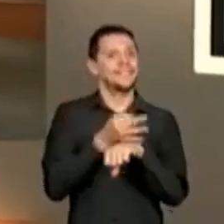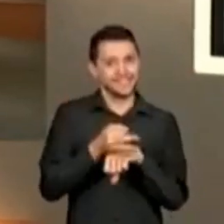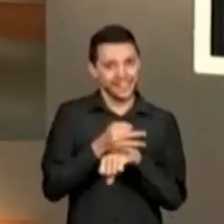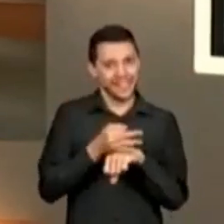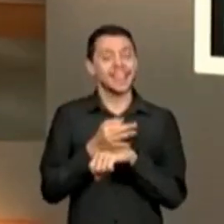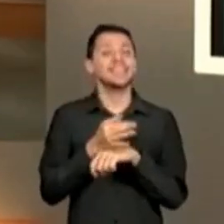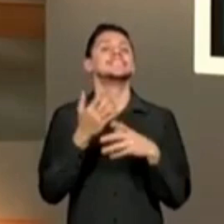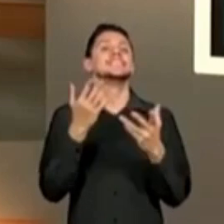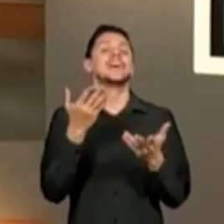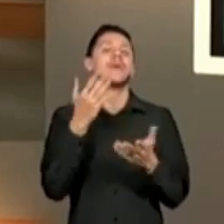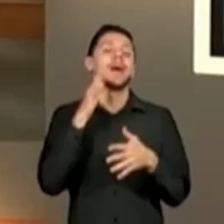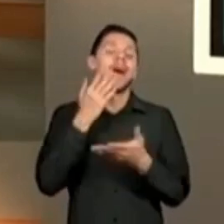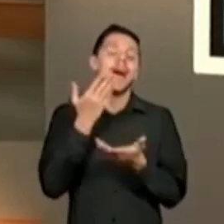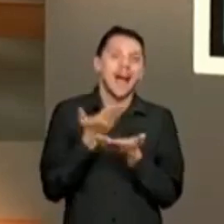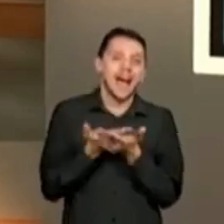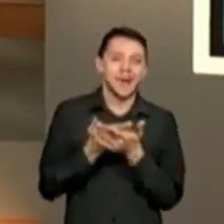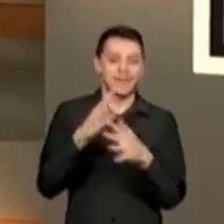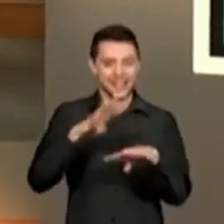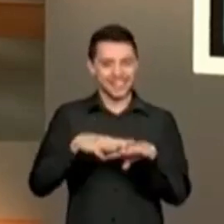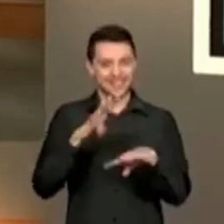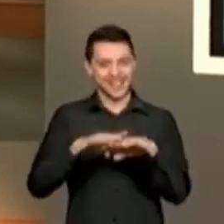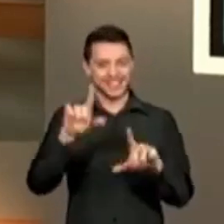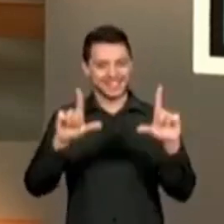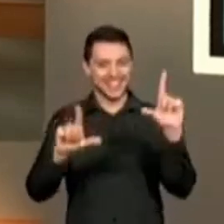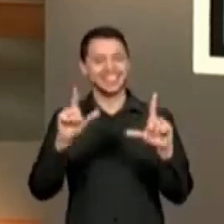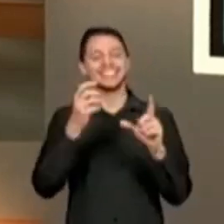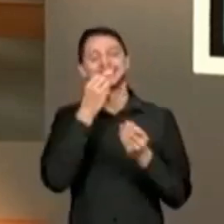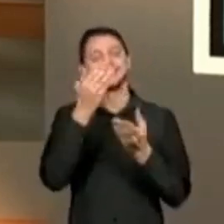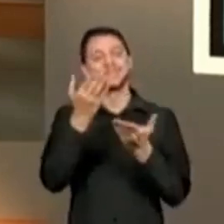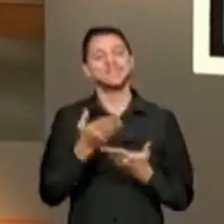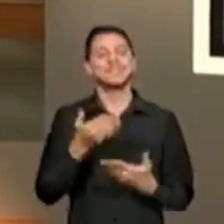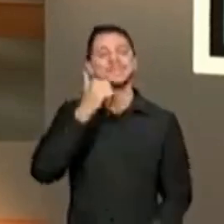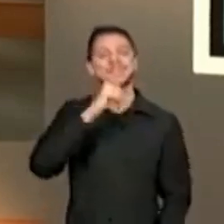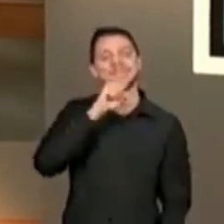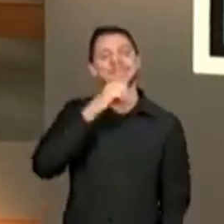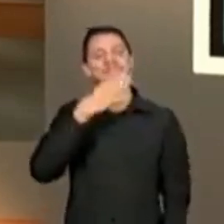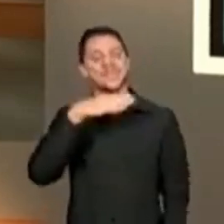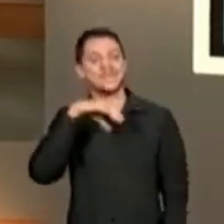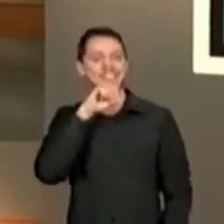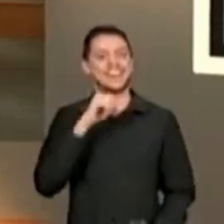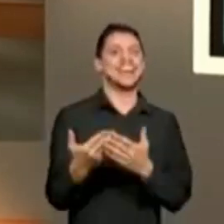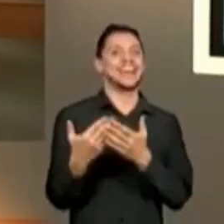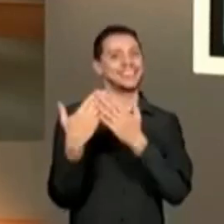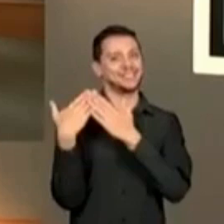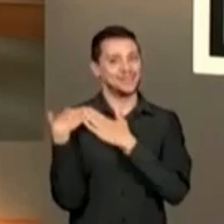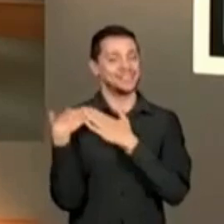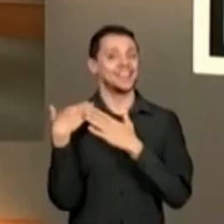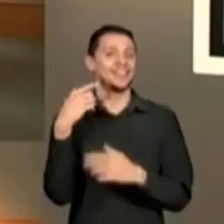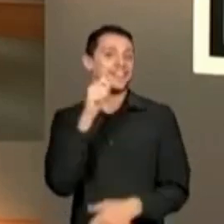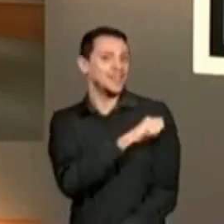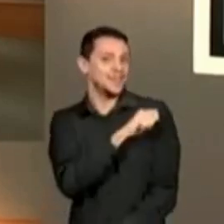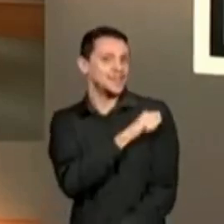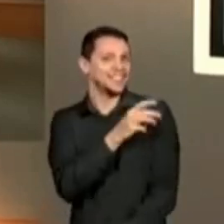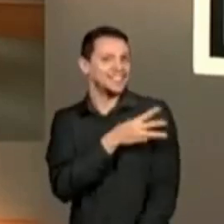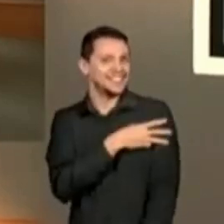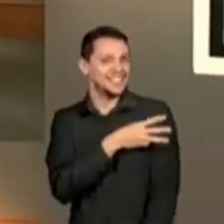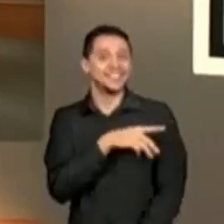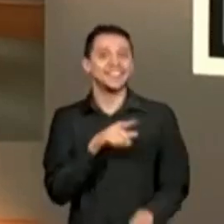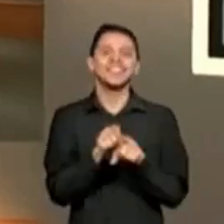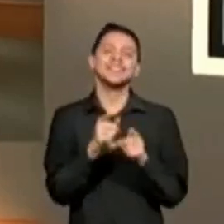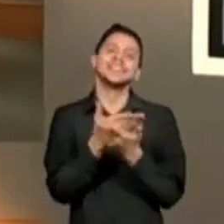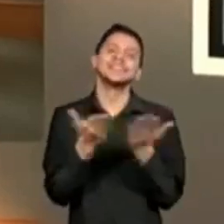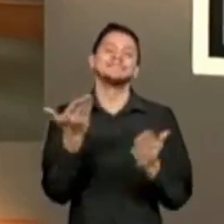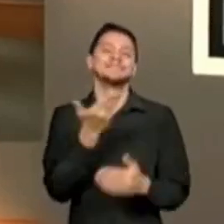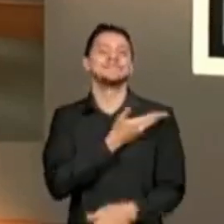Sejam todos muito bem-vindos, pais responsáveis, alunos do terceiro ano e os meus colegas professores